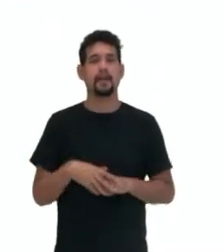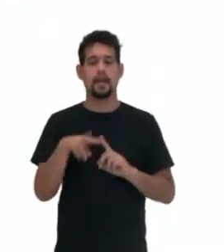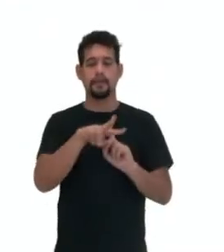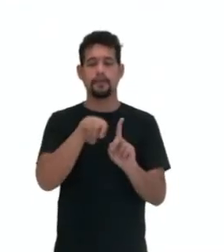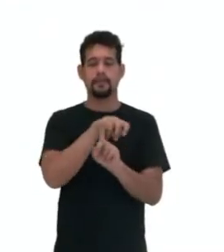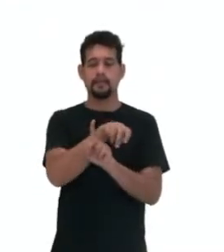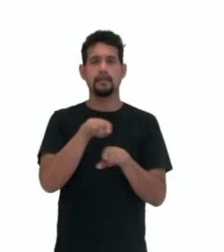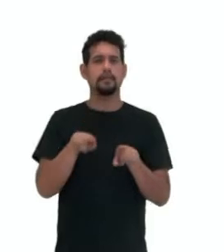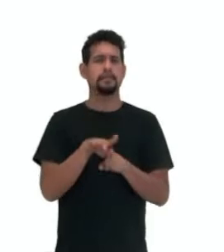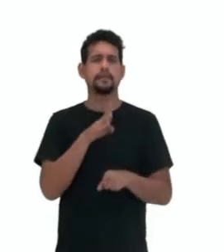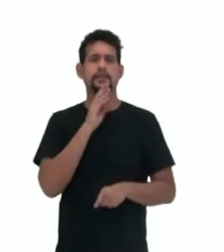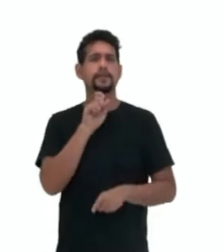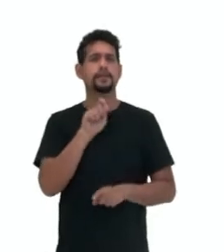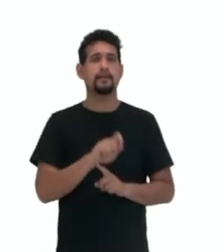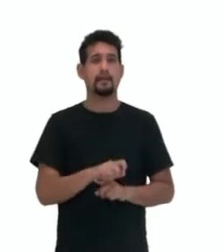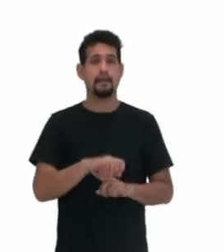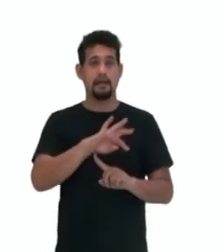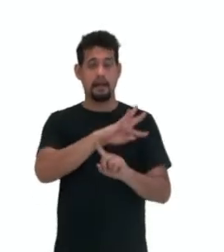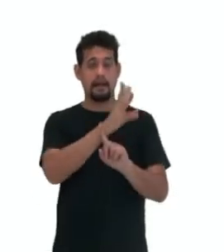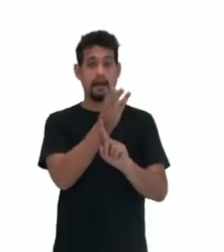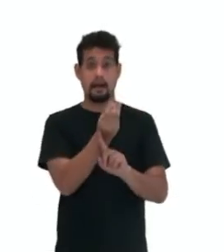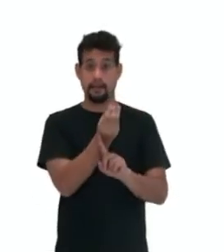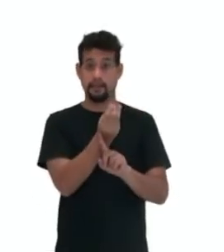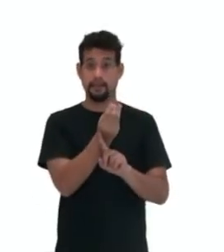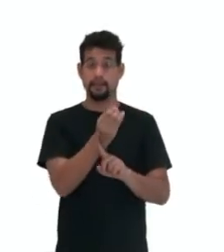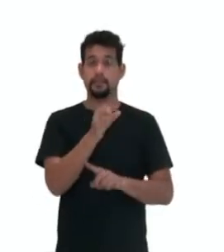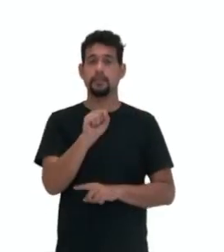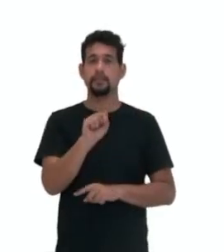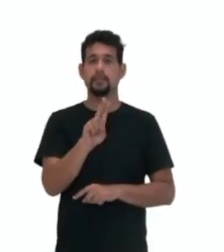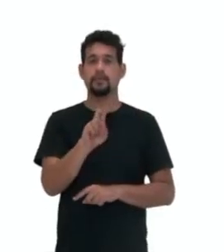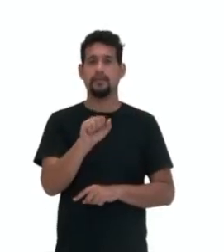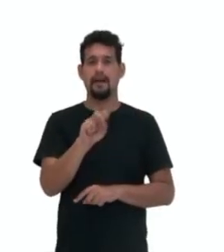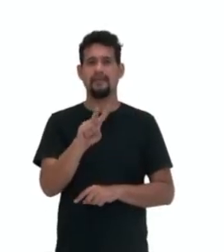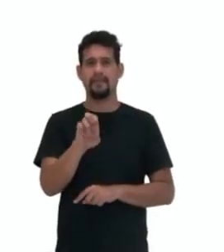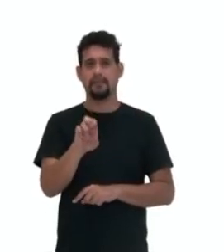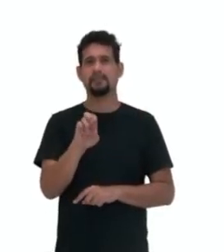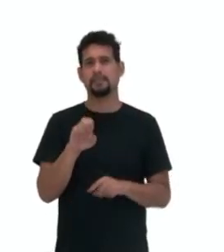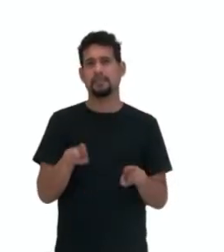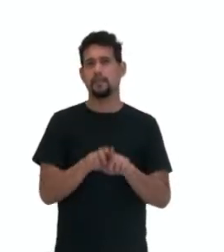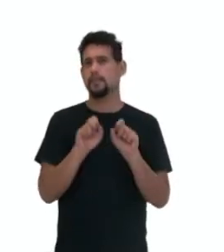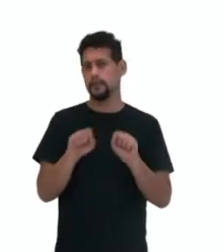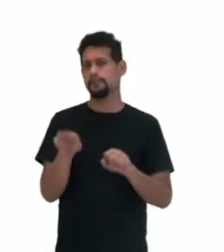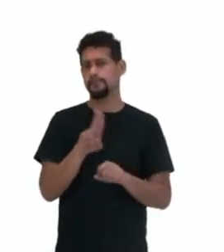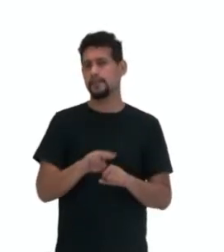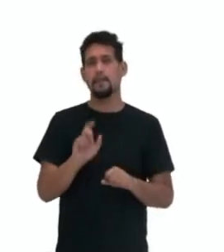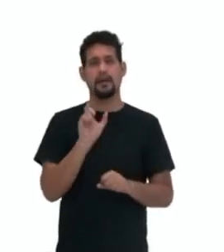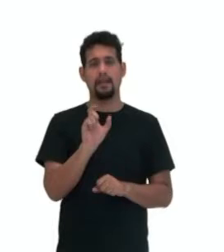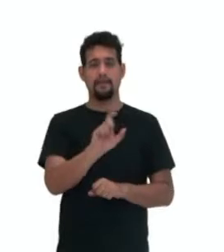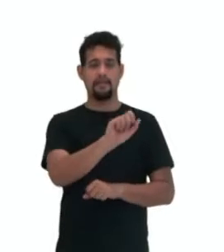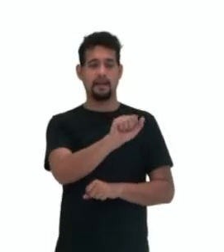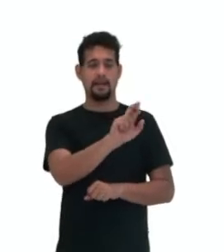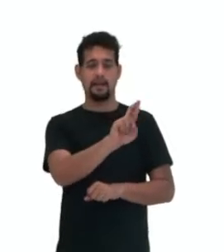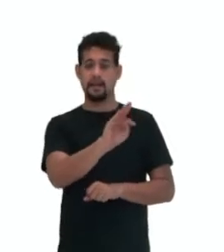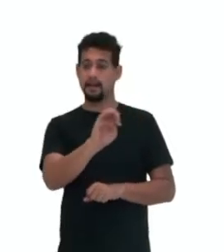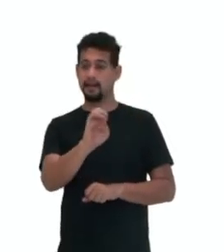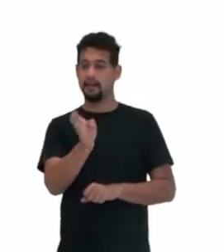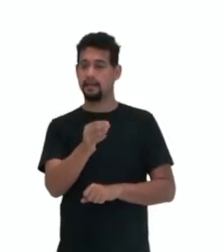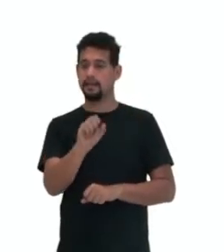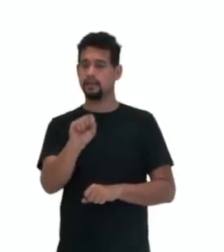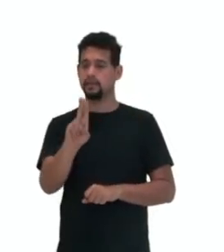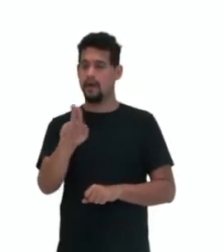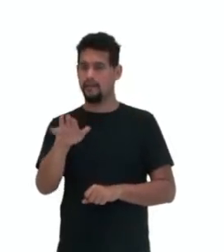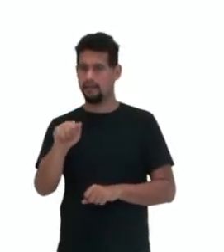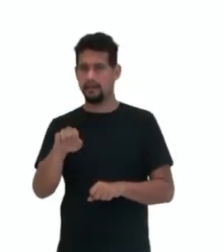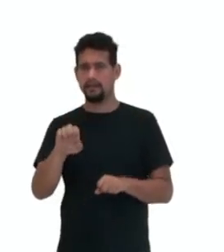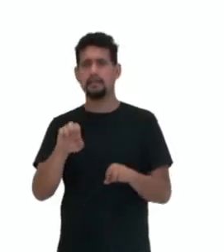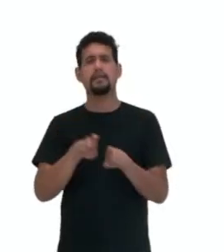também é conhecida de arte suave, então a gente pode utilizar essa terminologia também para o jiu-jitsu. Em